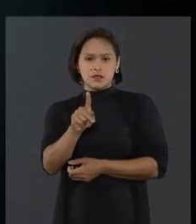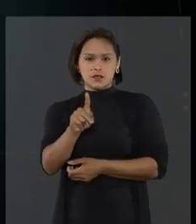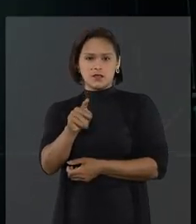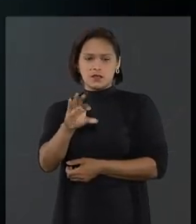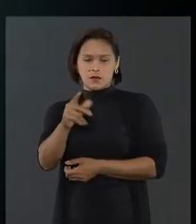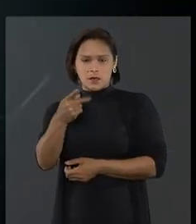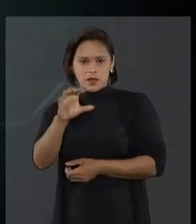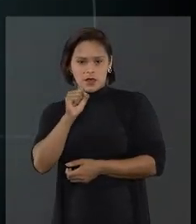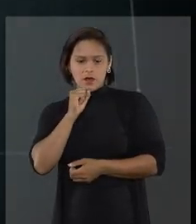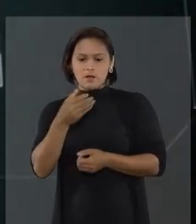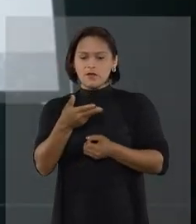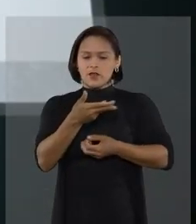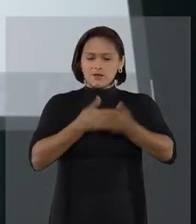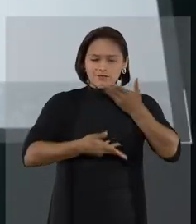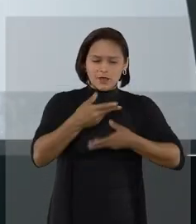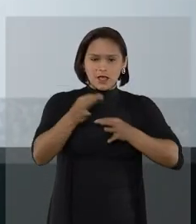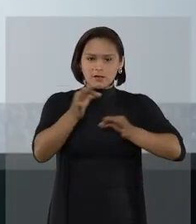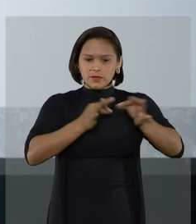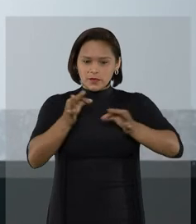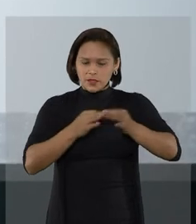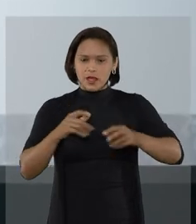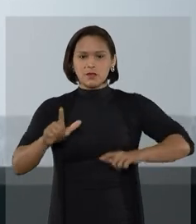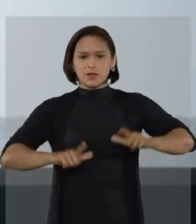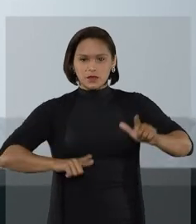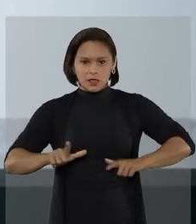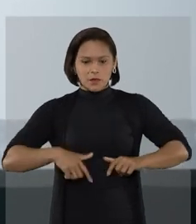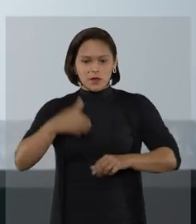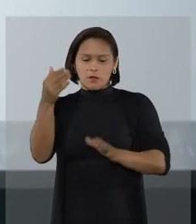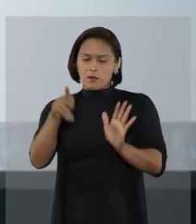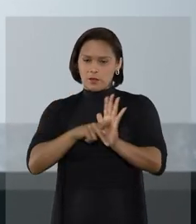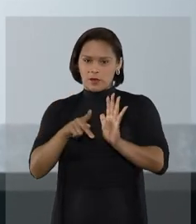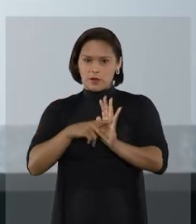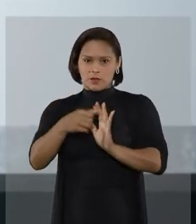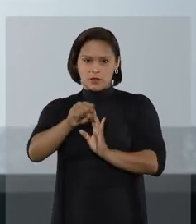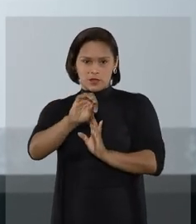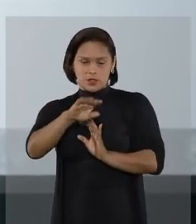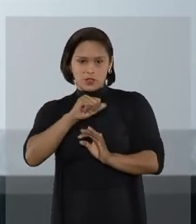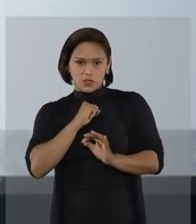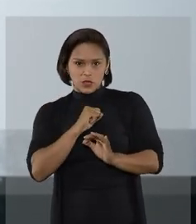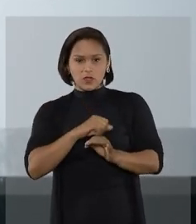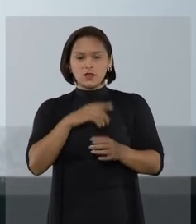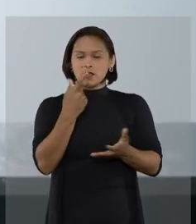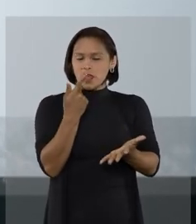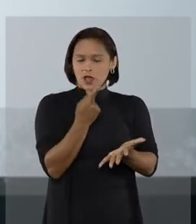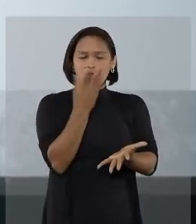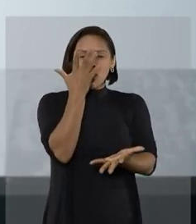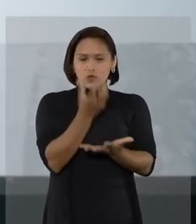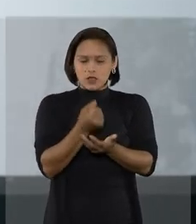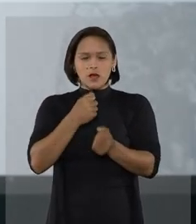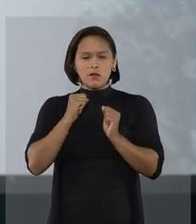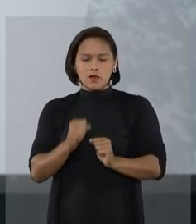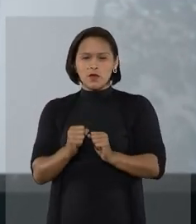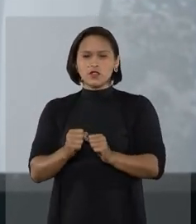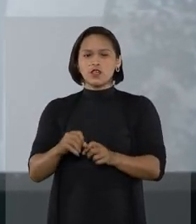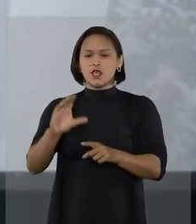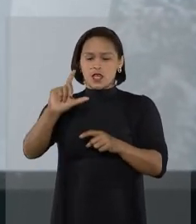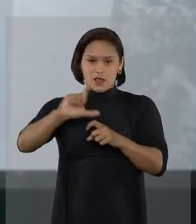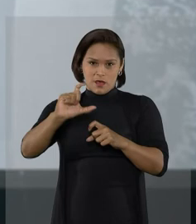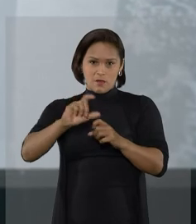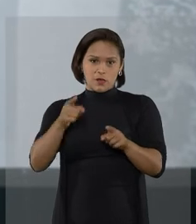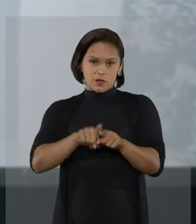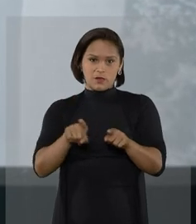O STJ CPE Mobile foi desenvolvido pela equipe de servidores do STJ e é encontrado nas lojas de